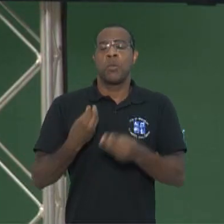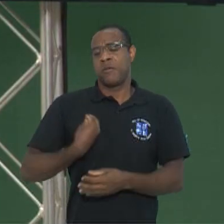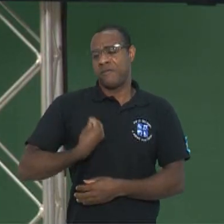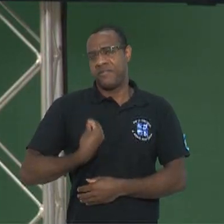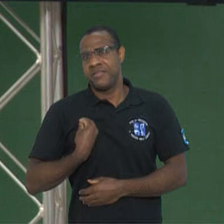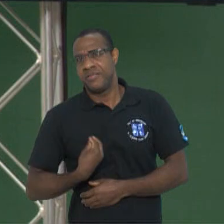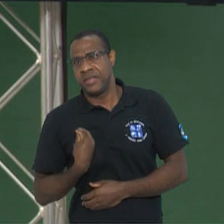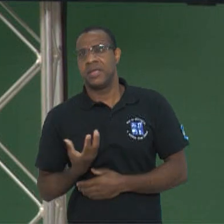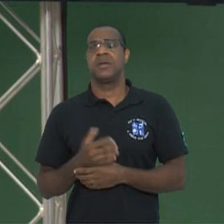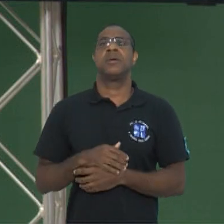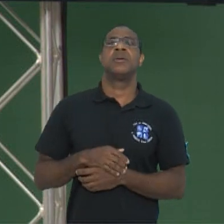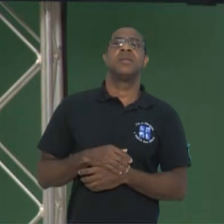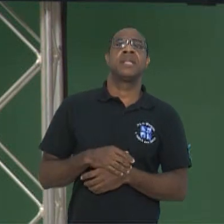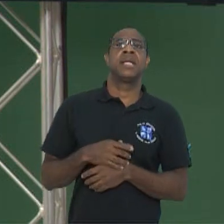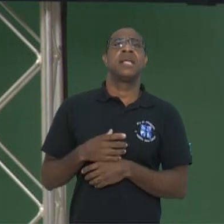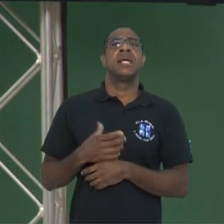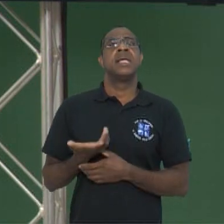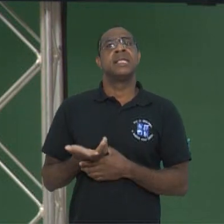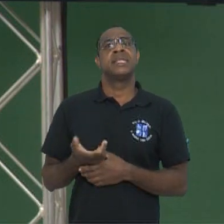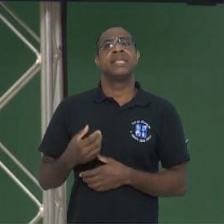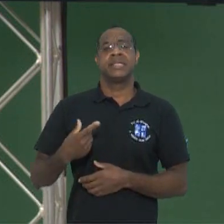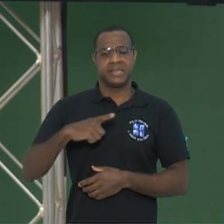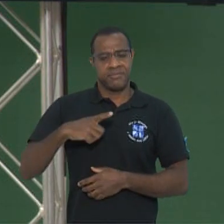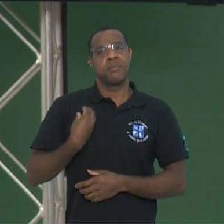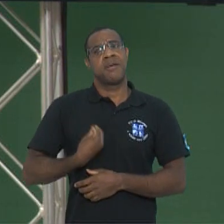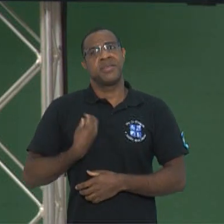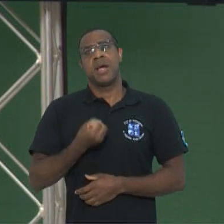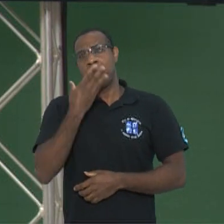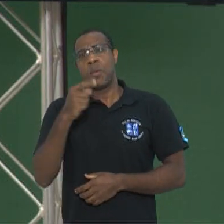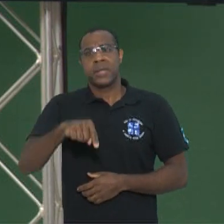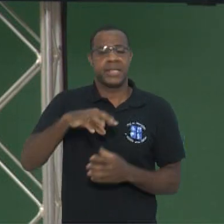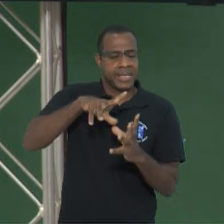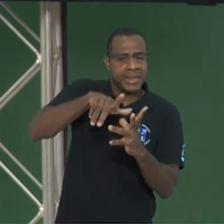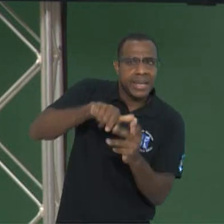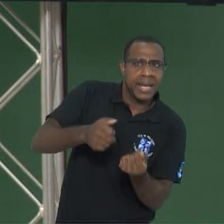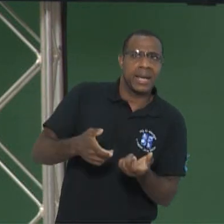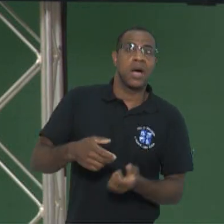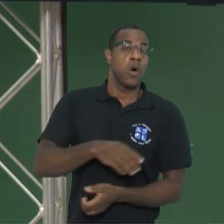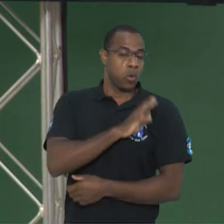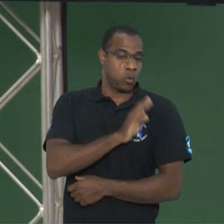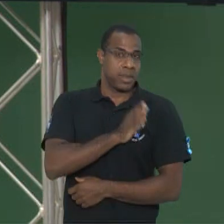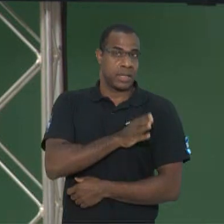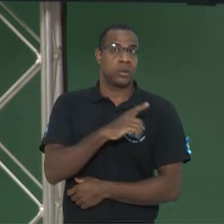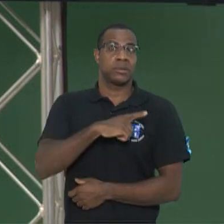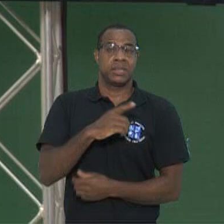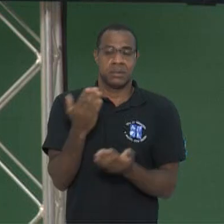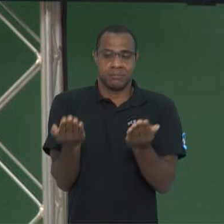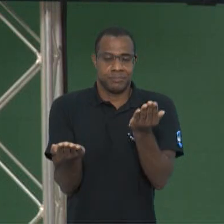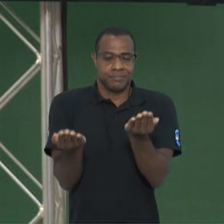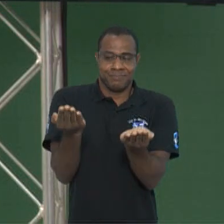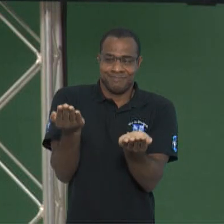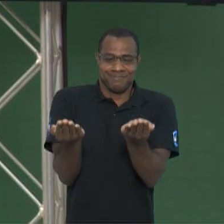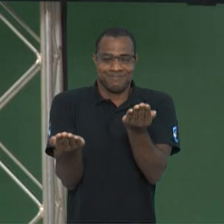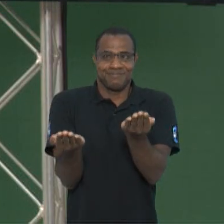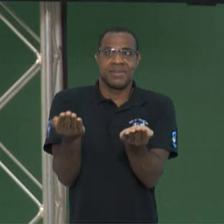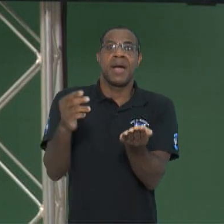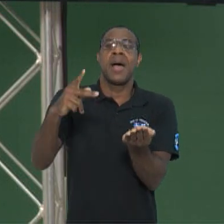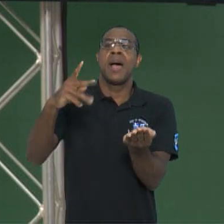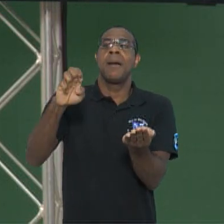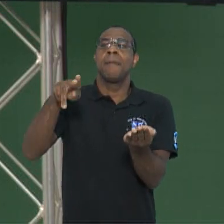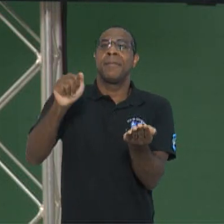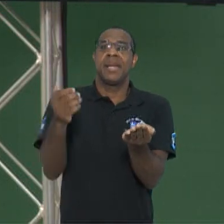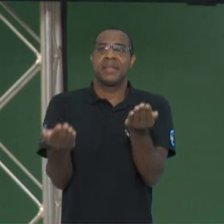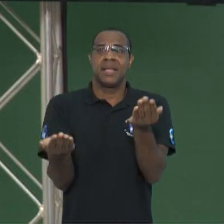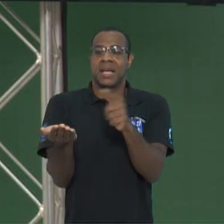que conduziu de uma maneira bem a sua vida, o seu coração teria o mesmo peso que a pena, né? Representando a